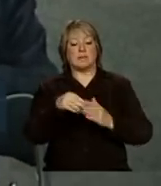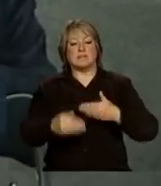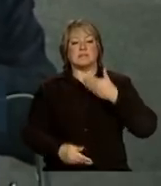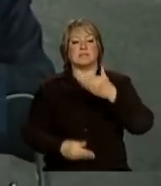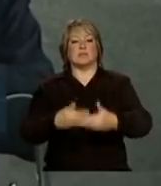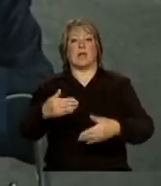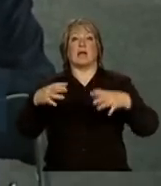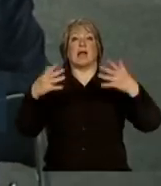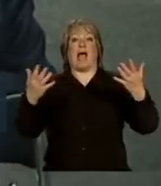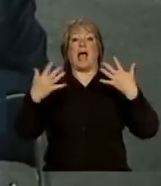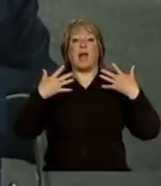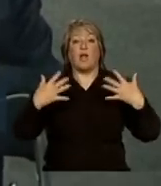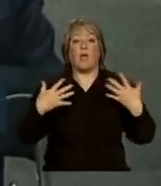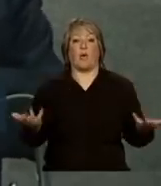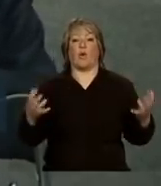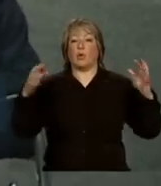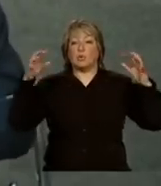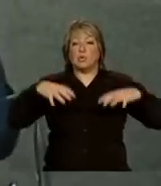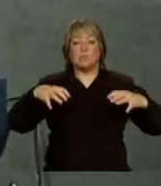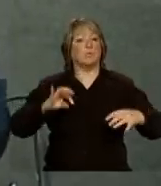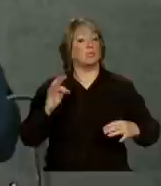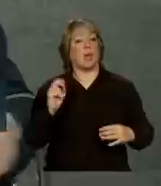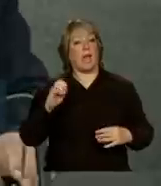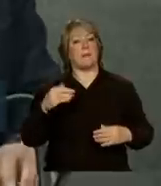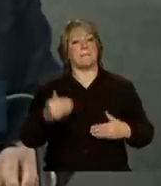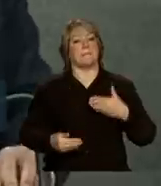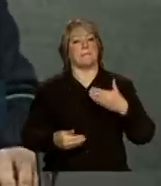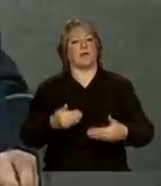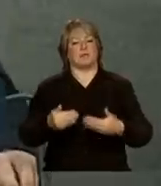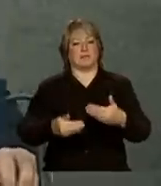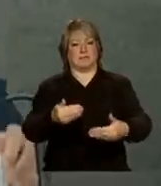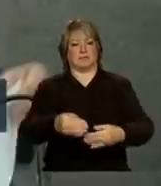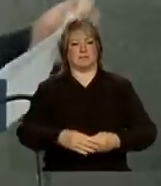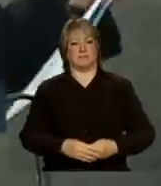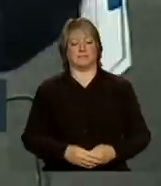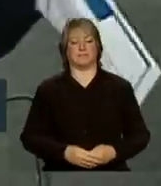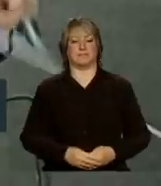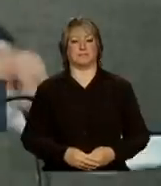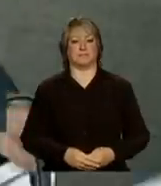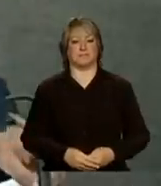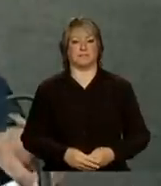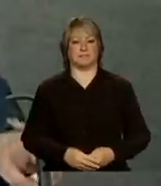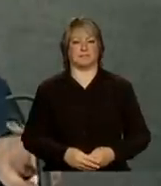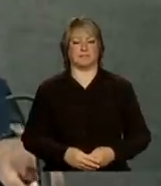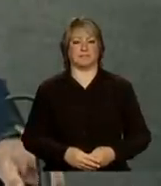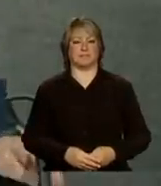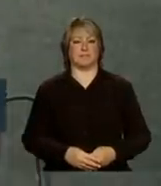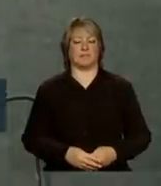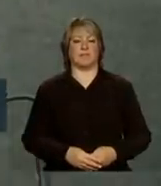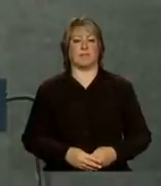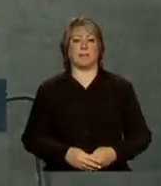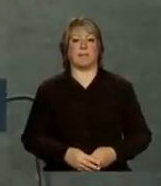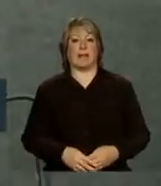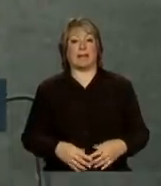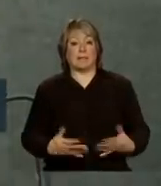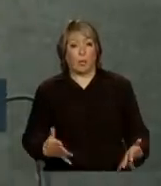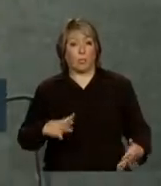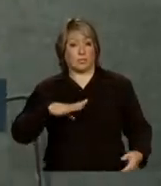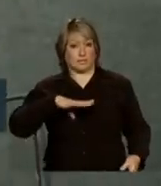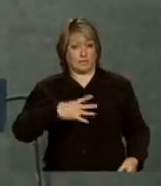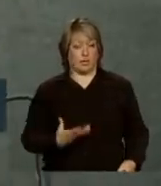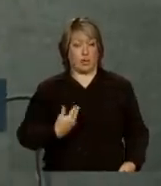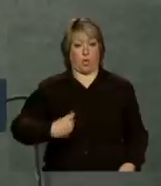calor chuva etc tudo tudo são processos Tá certo bom eu o desafio então que nós